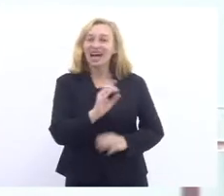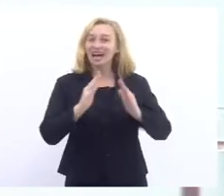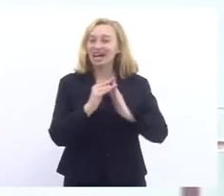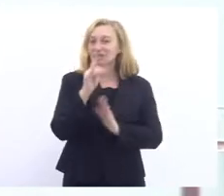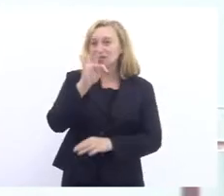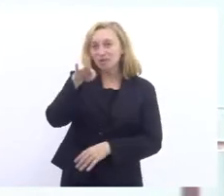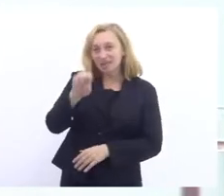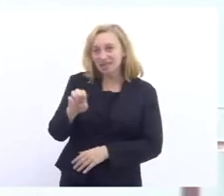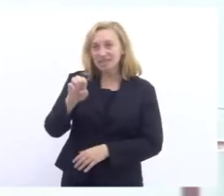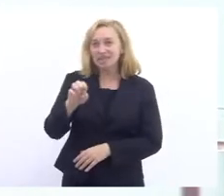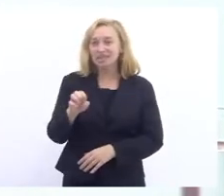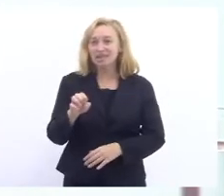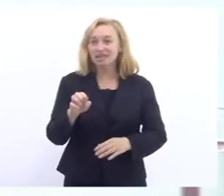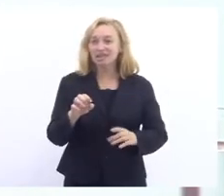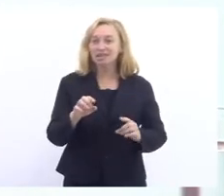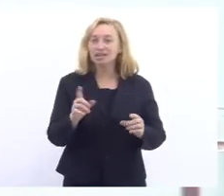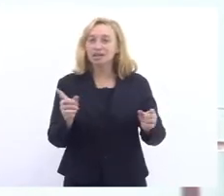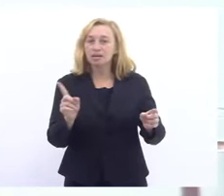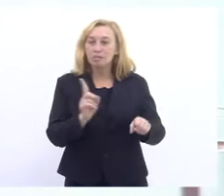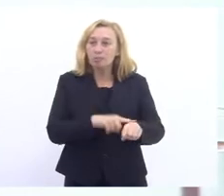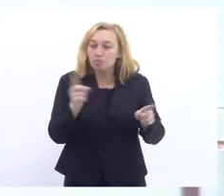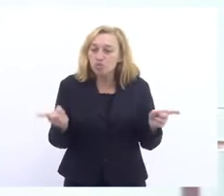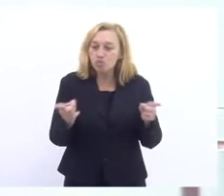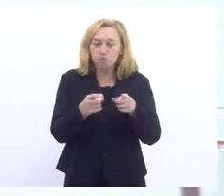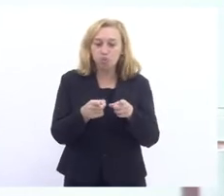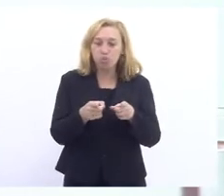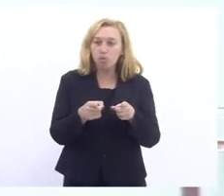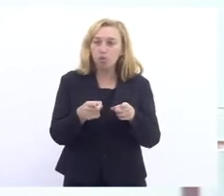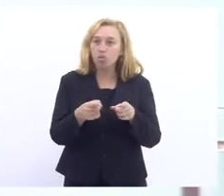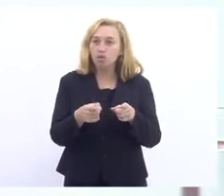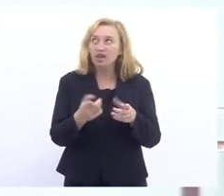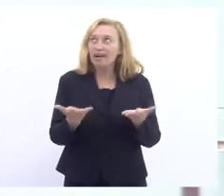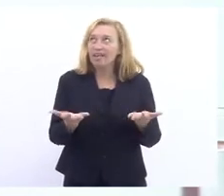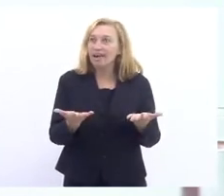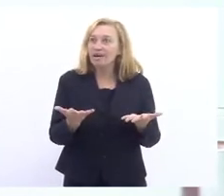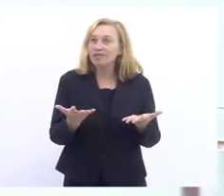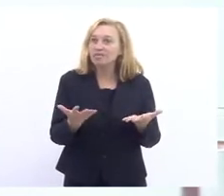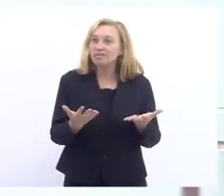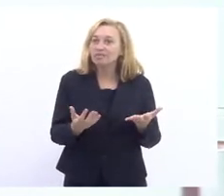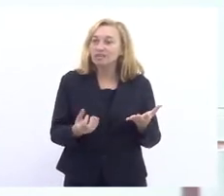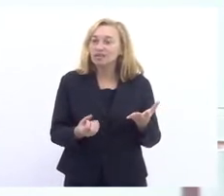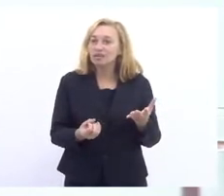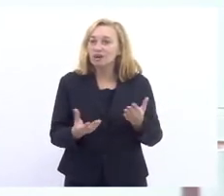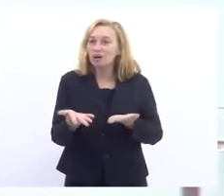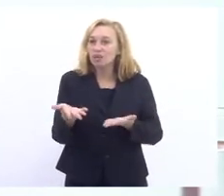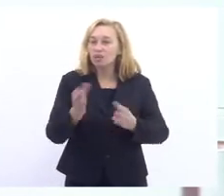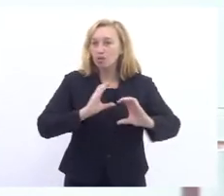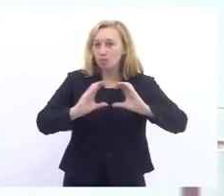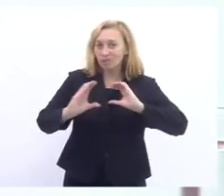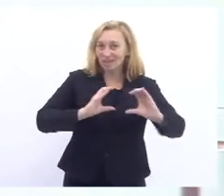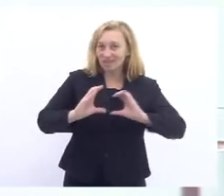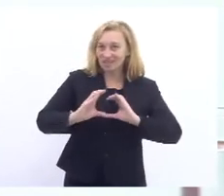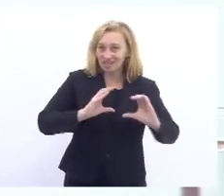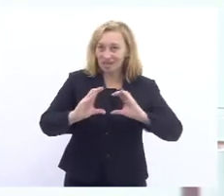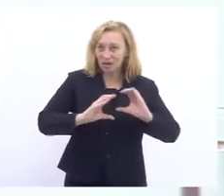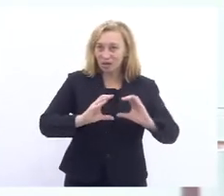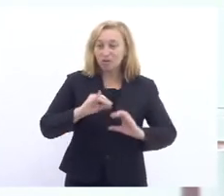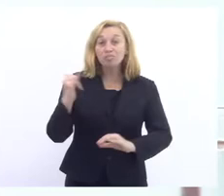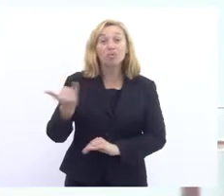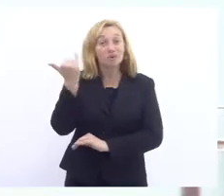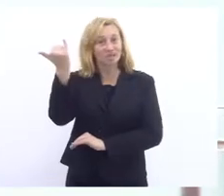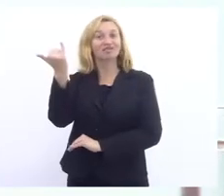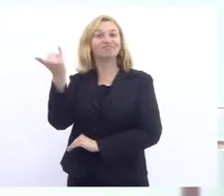Fluminense e nesse curto espaço de tempo se constituiu numa interlocutora absolutamente